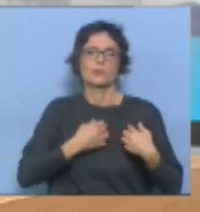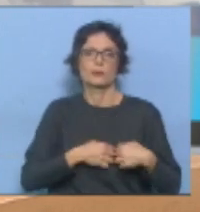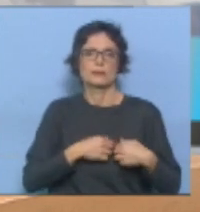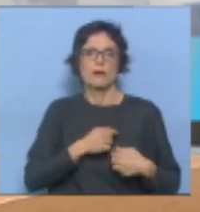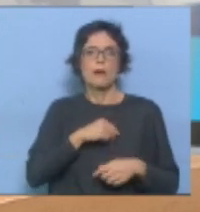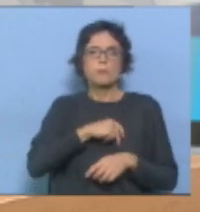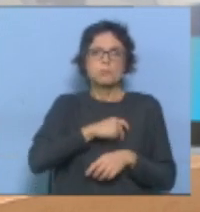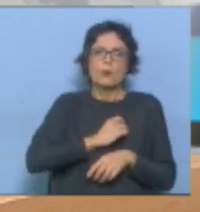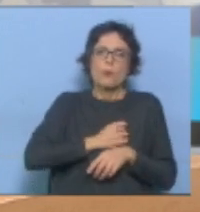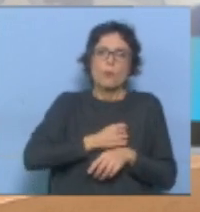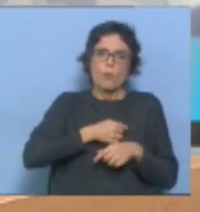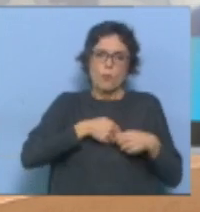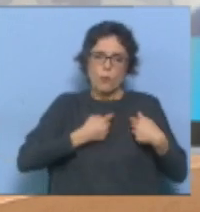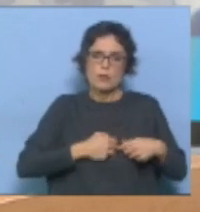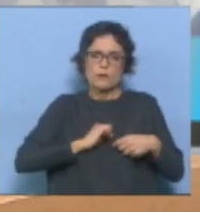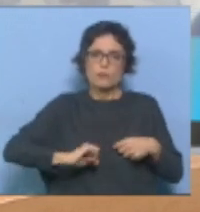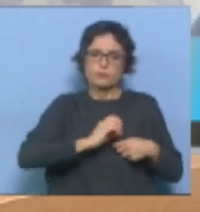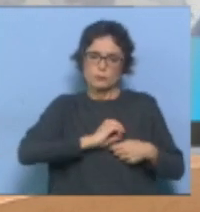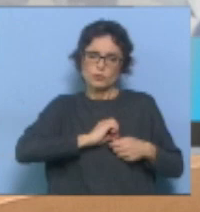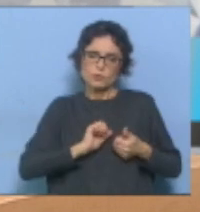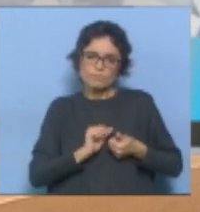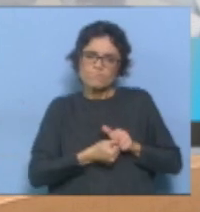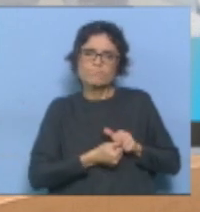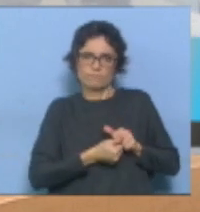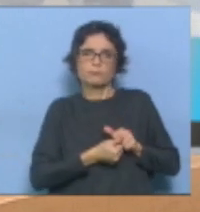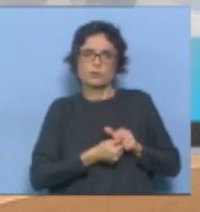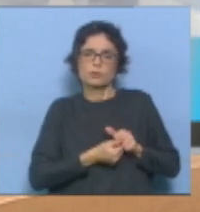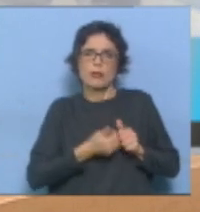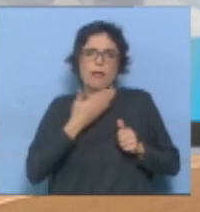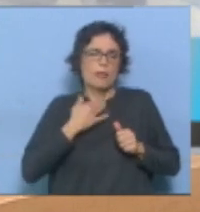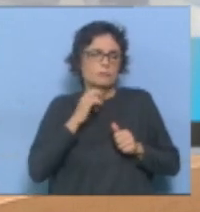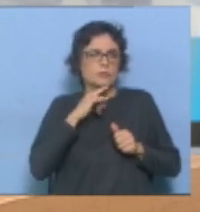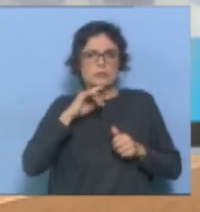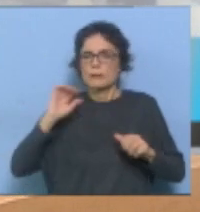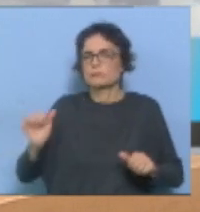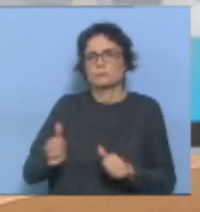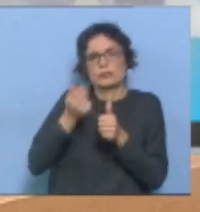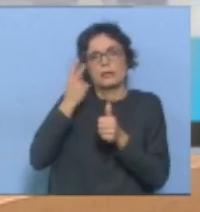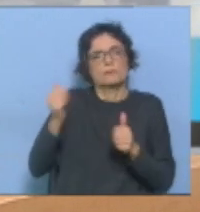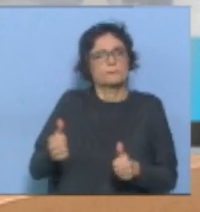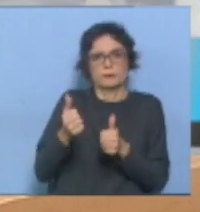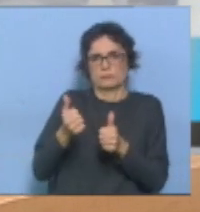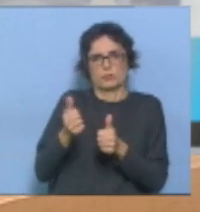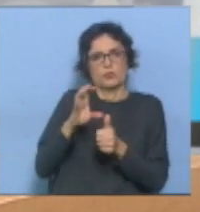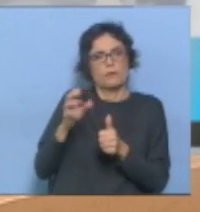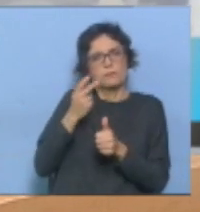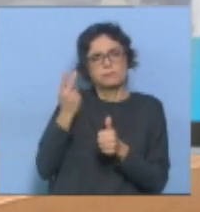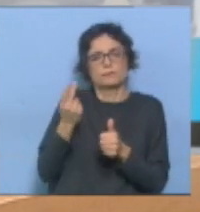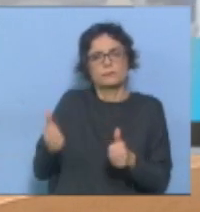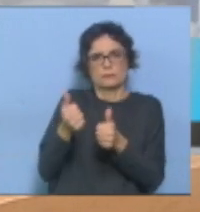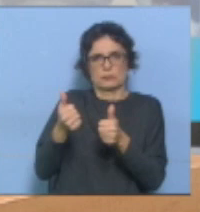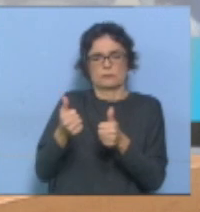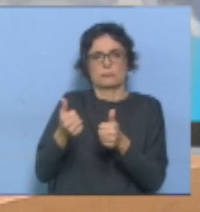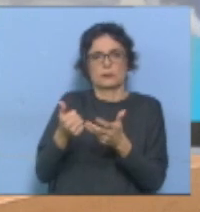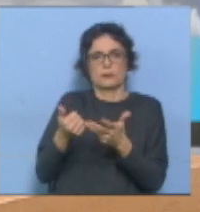dentro, leva-nos a sermos melhores e a sermos todos mais humanos, que é o que queremos ser. Nós